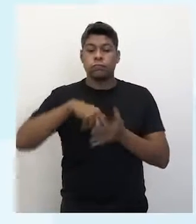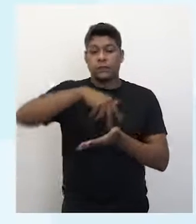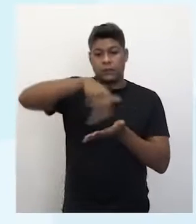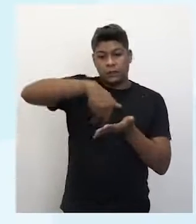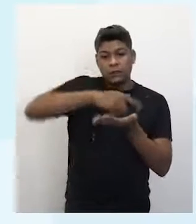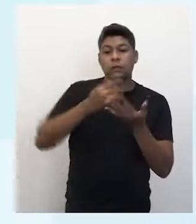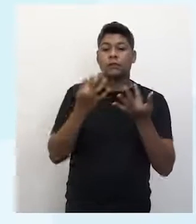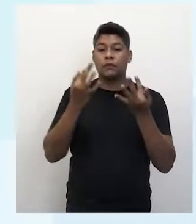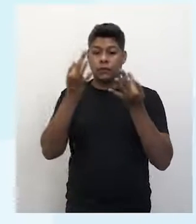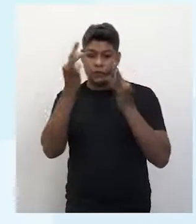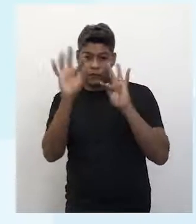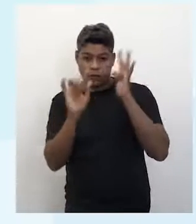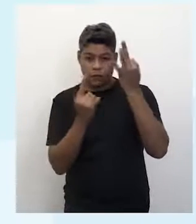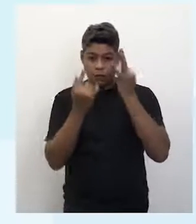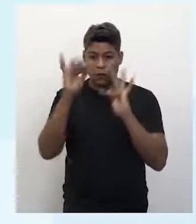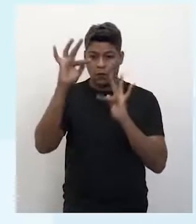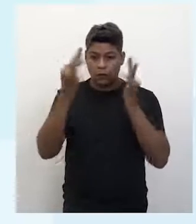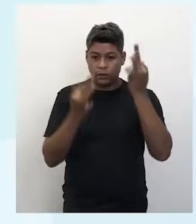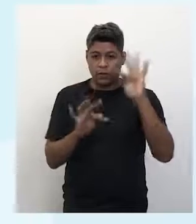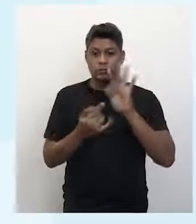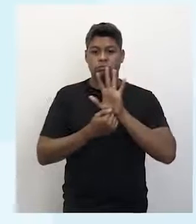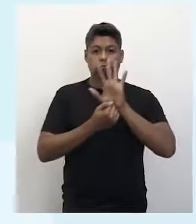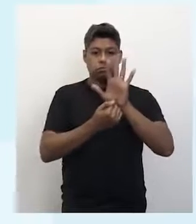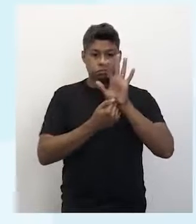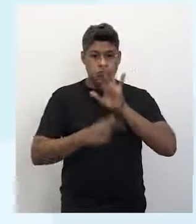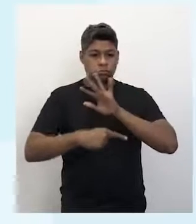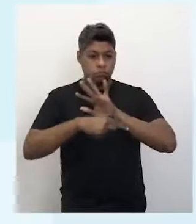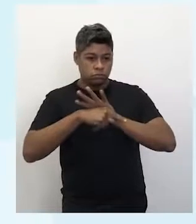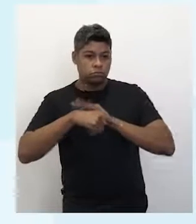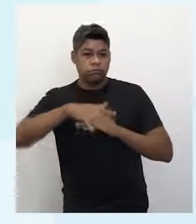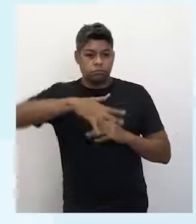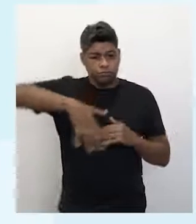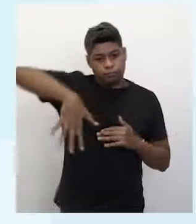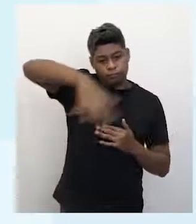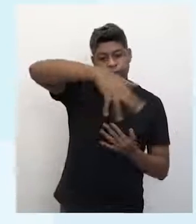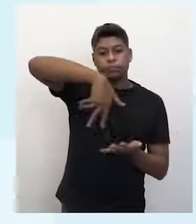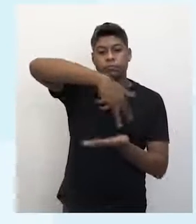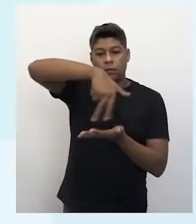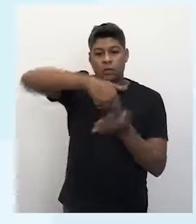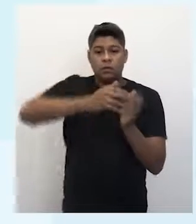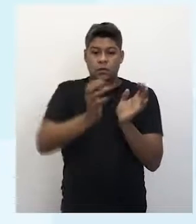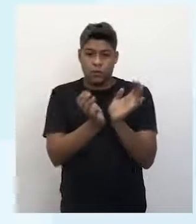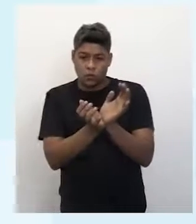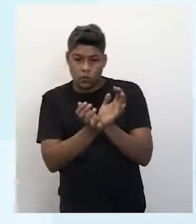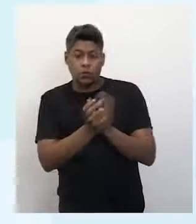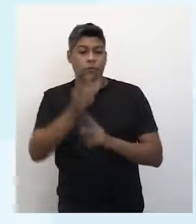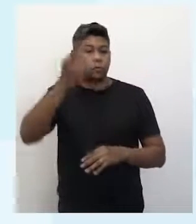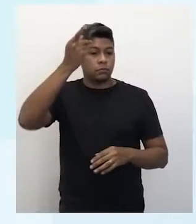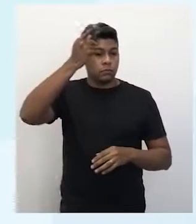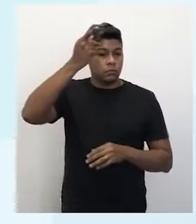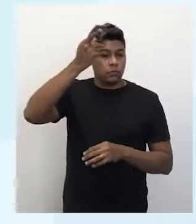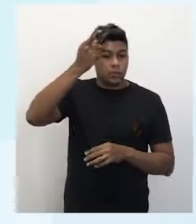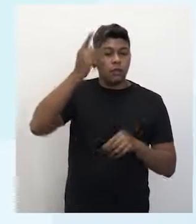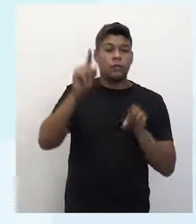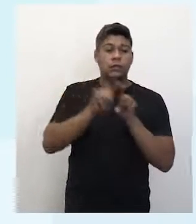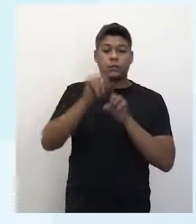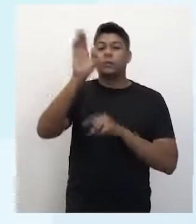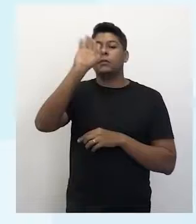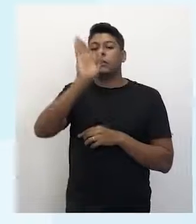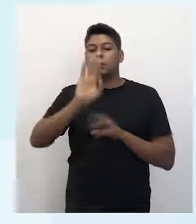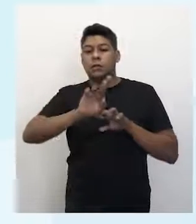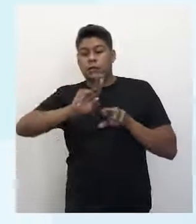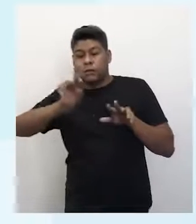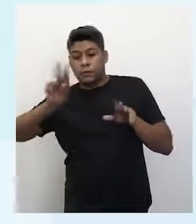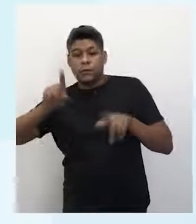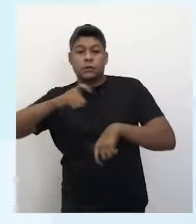danças folclóricas, reconhecendo e apreciando como posição de dança de artistas, grupos e coletivos paulistas e brasileiros de